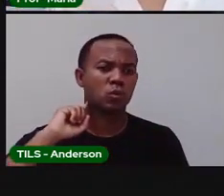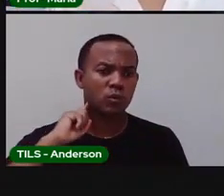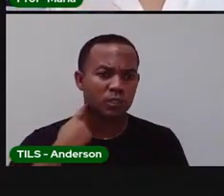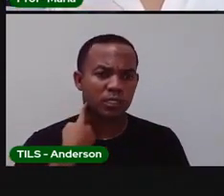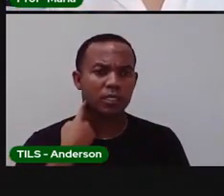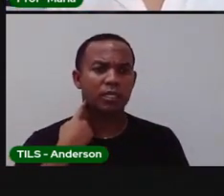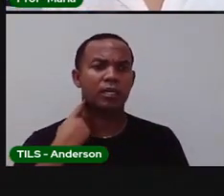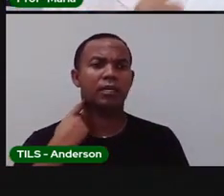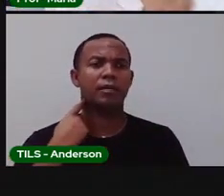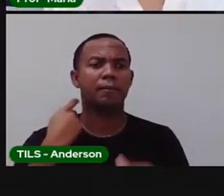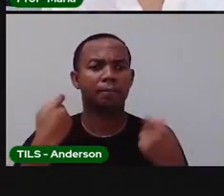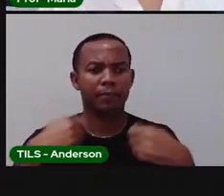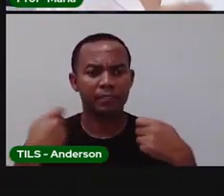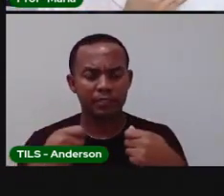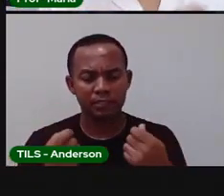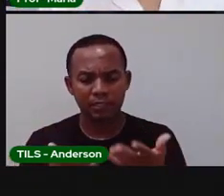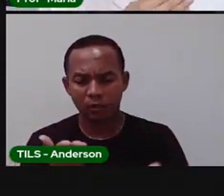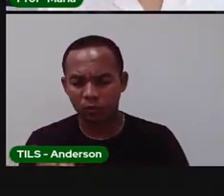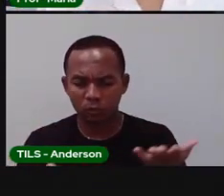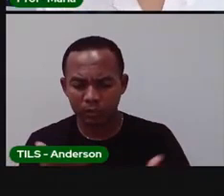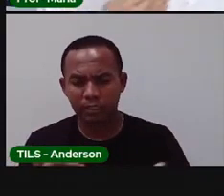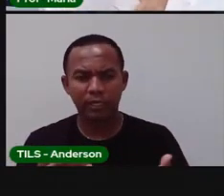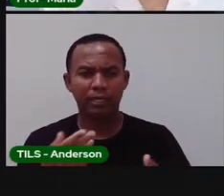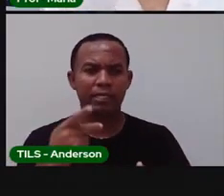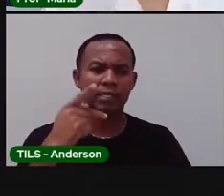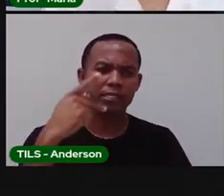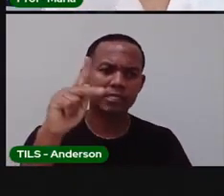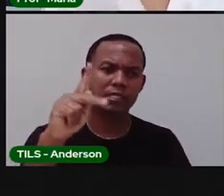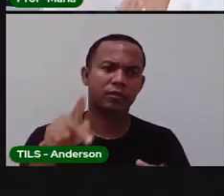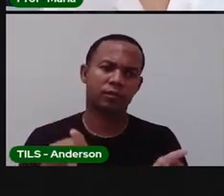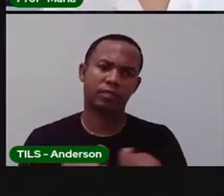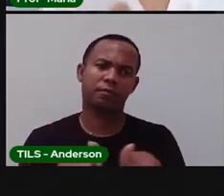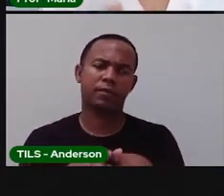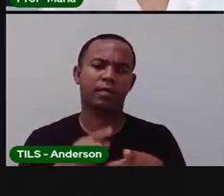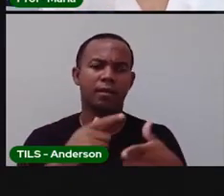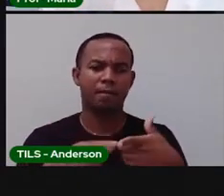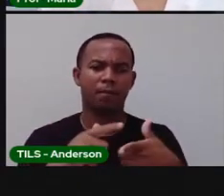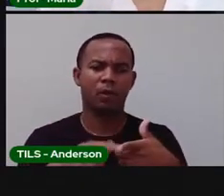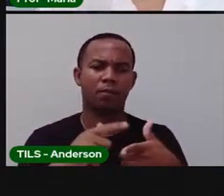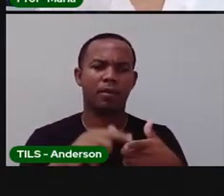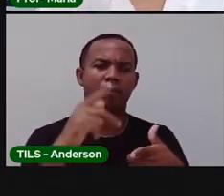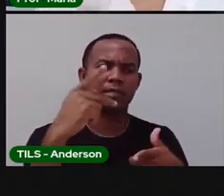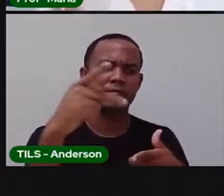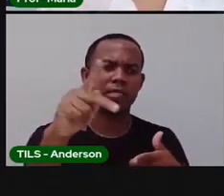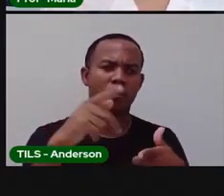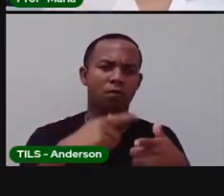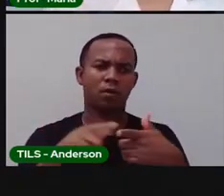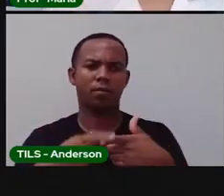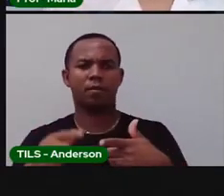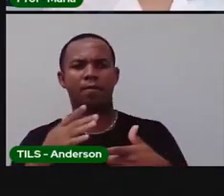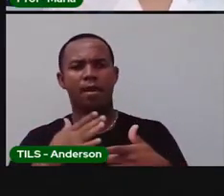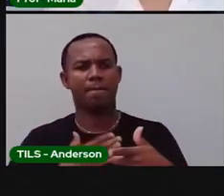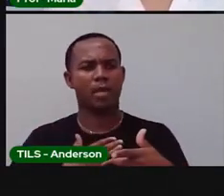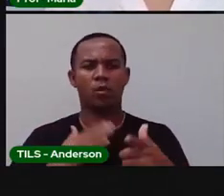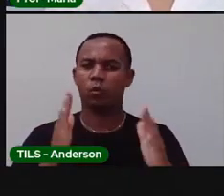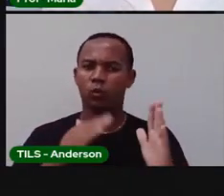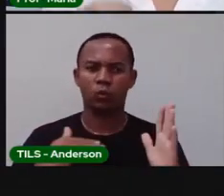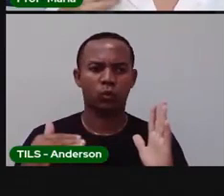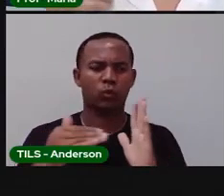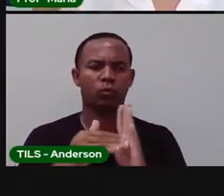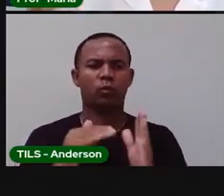nós. Então, assim, se é um problema de todos, todos precisam fazer a sua parte. Olha